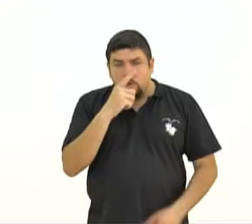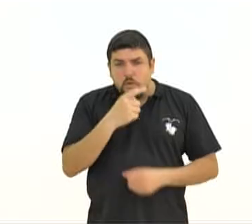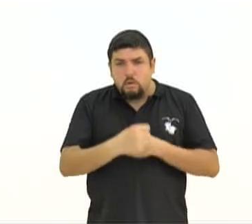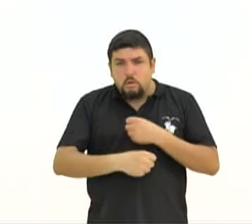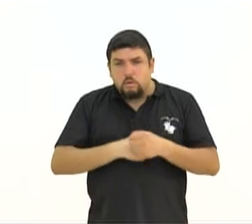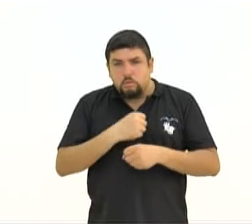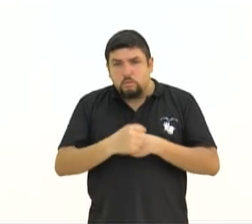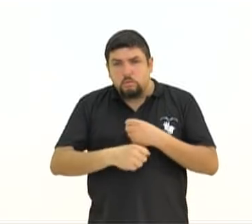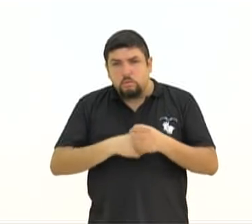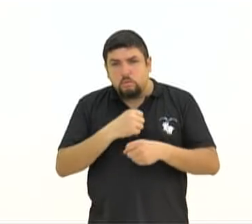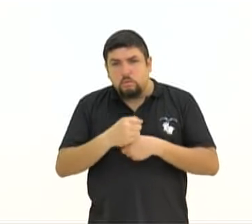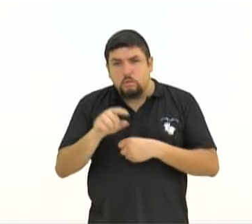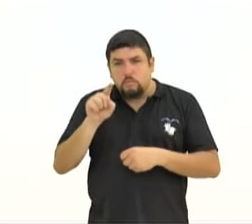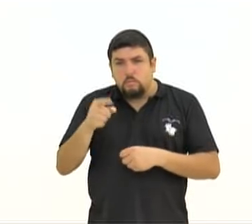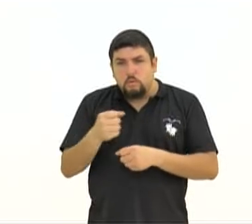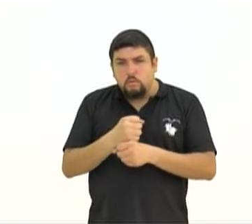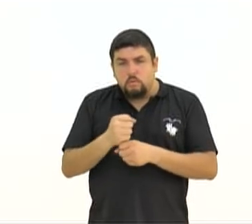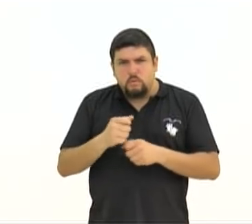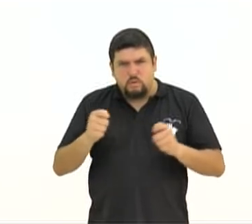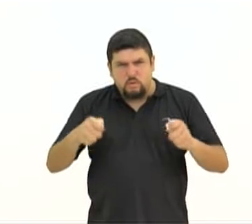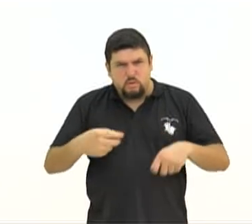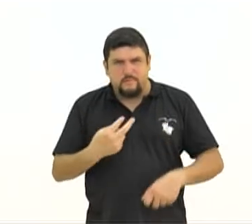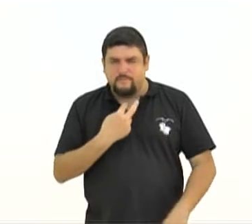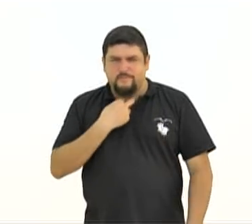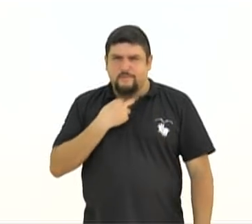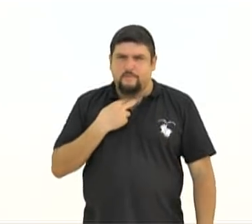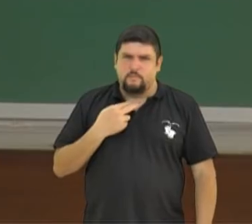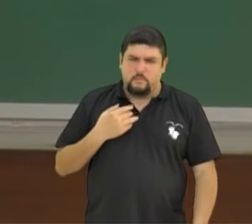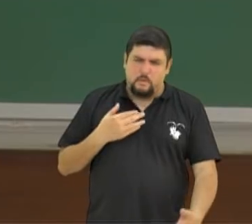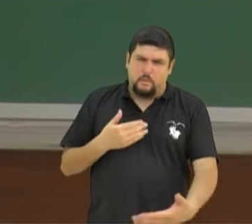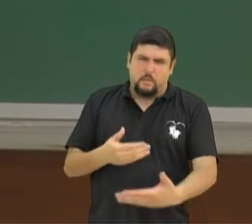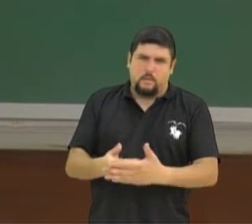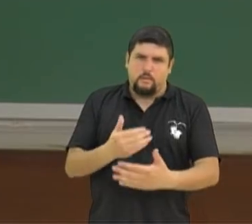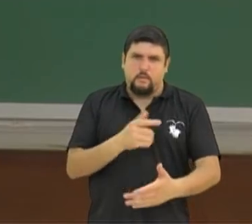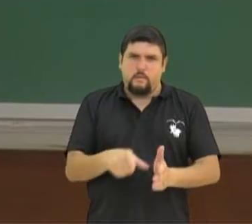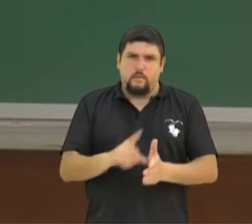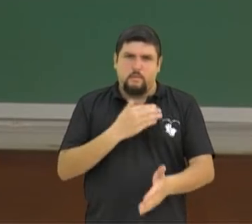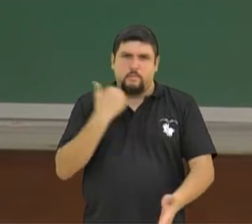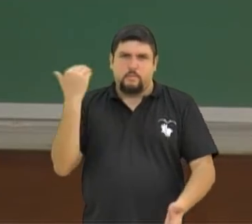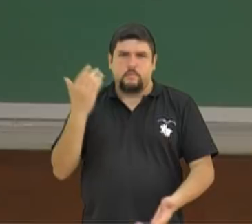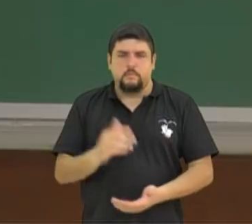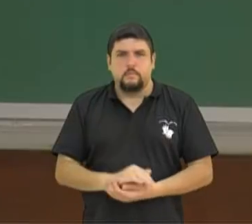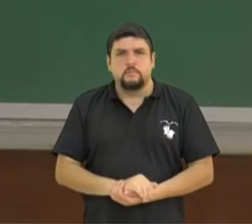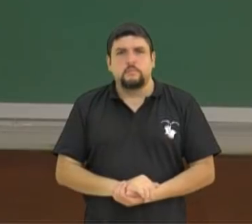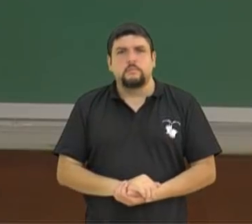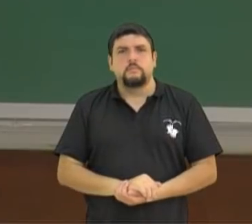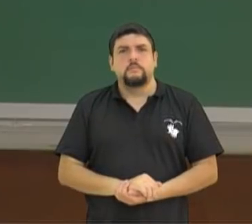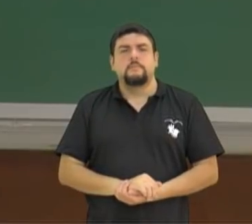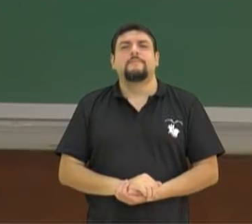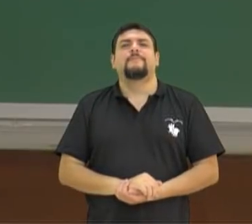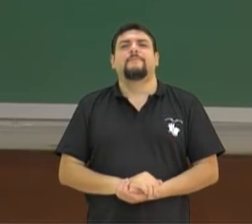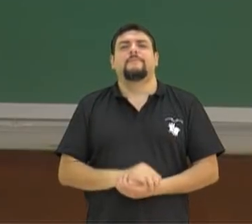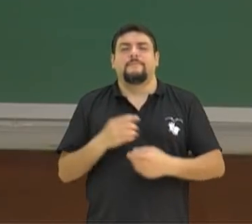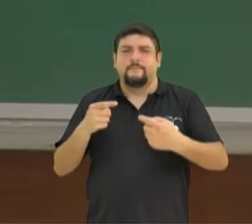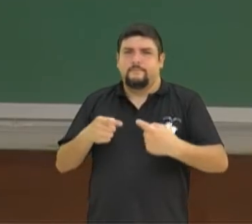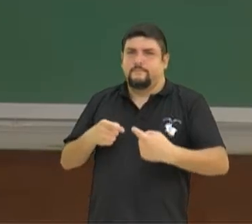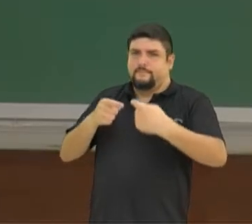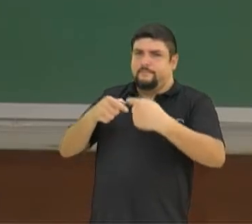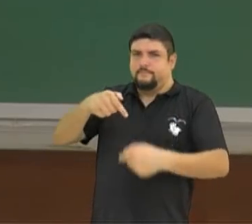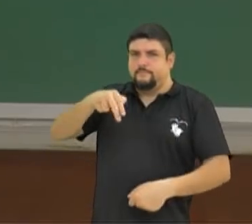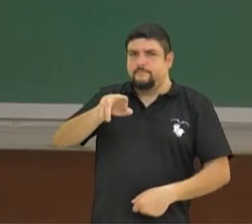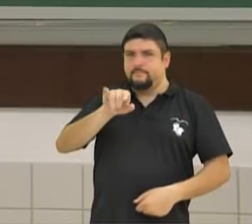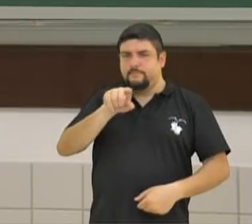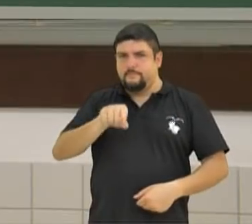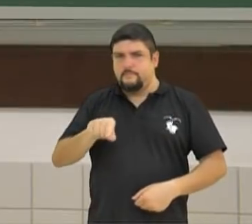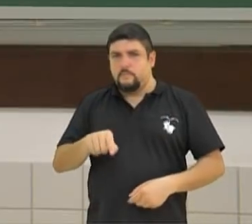se demorasse 1000 anos para chegar a algum lugar. Então temos aqui vários exemplos de hipérbole. Vamos fazer o quiz. Eu vou deixar